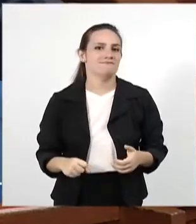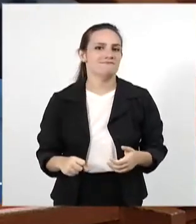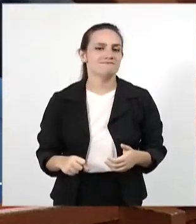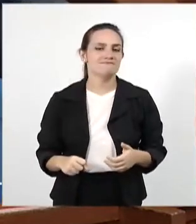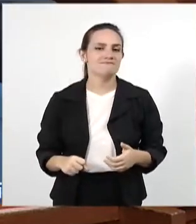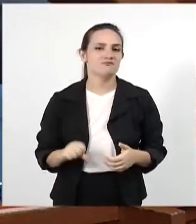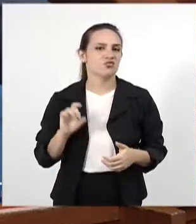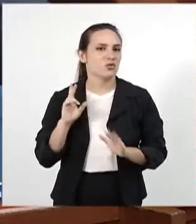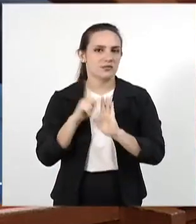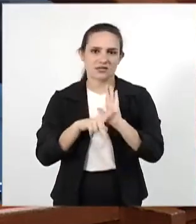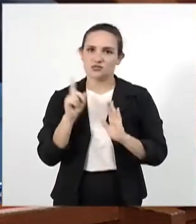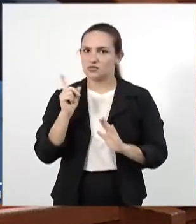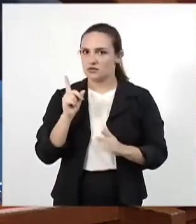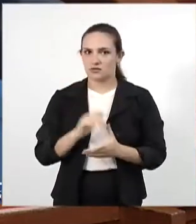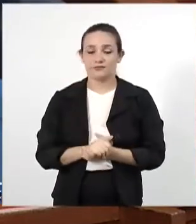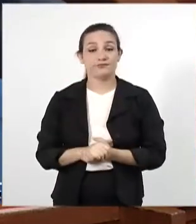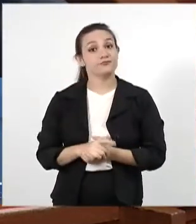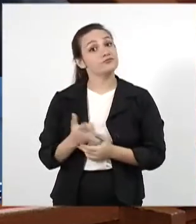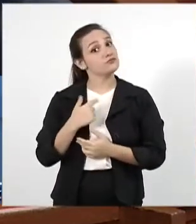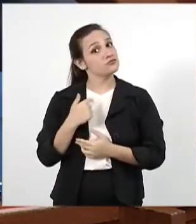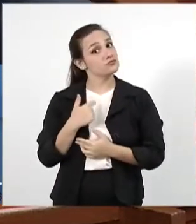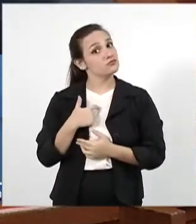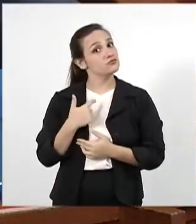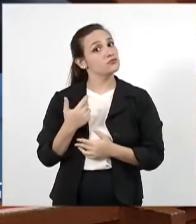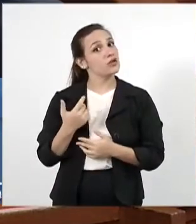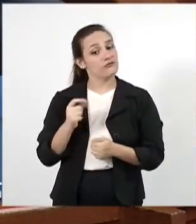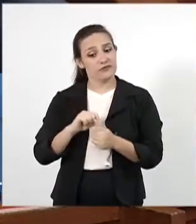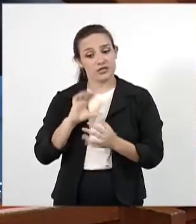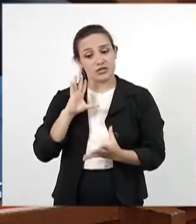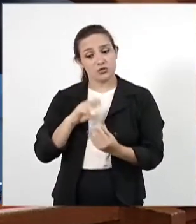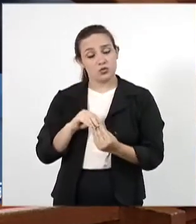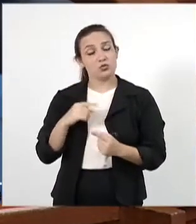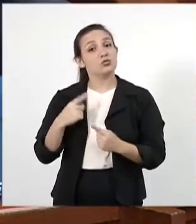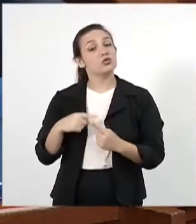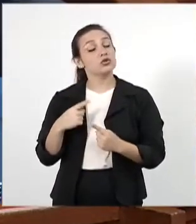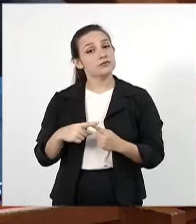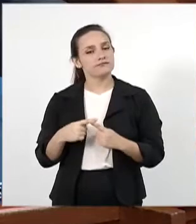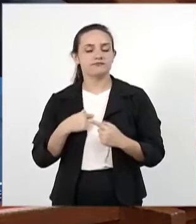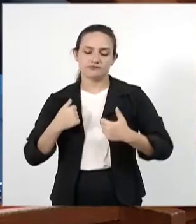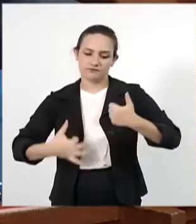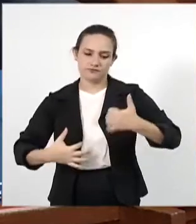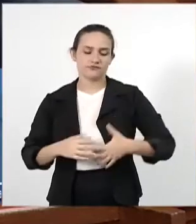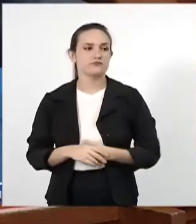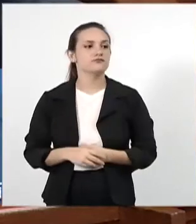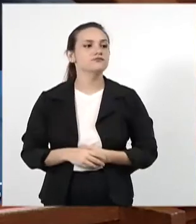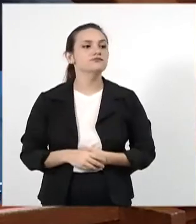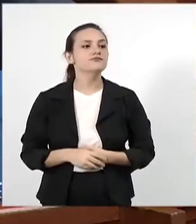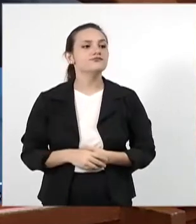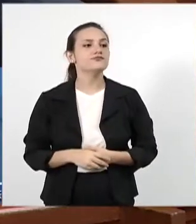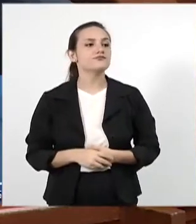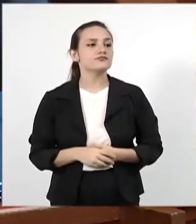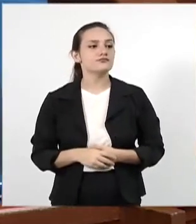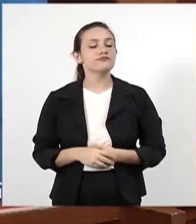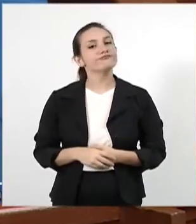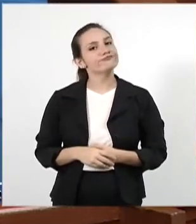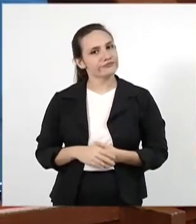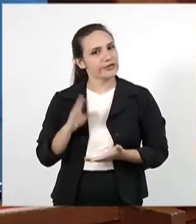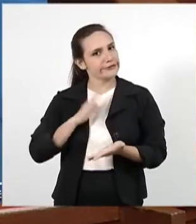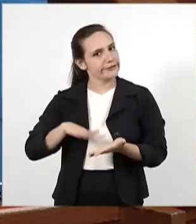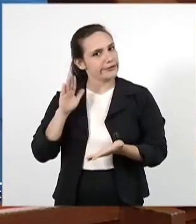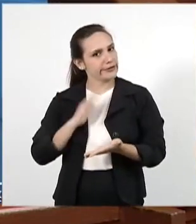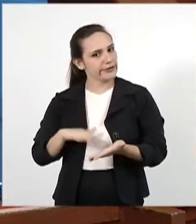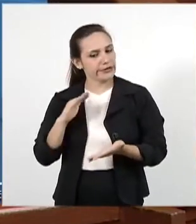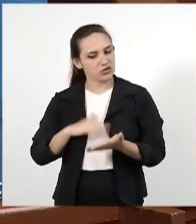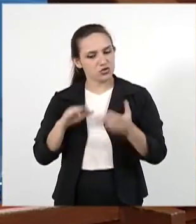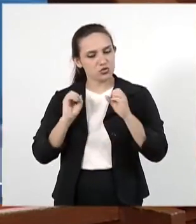aqui este preâmbulo para dizer que, nesse contexto, a Secretaria de Estado de Educação,